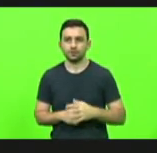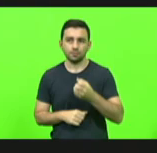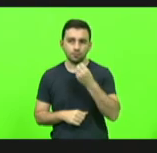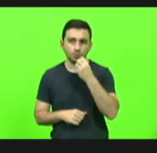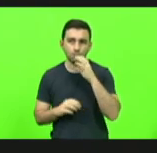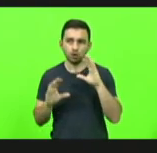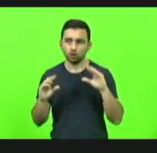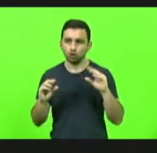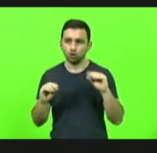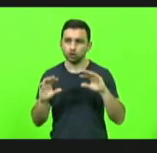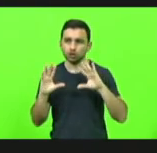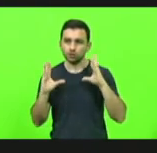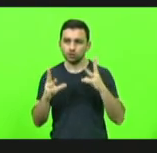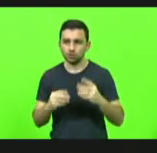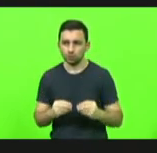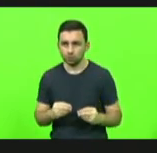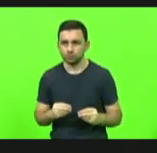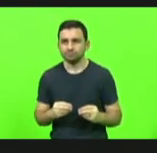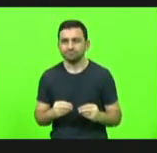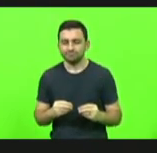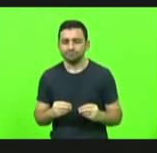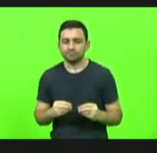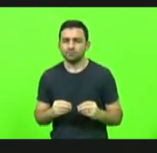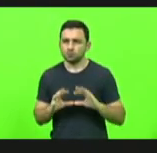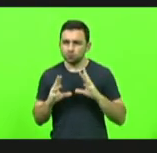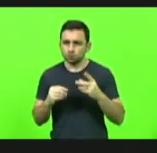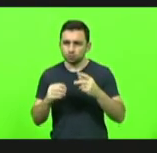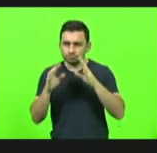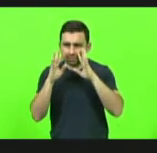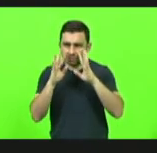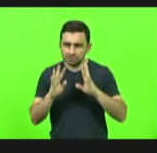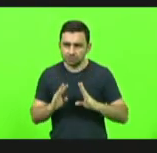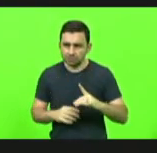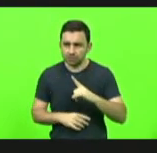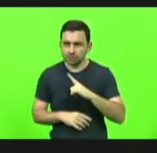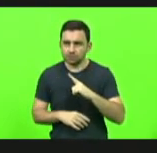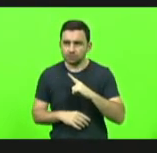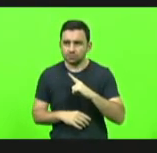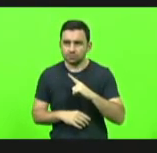Boa noite a todos. Estão todo mundo me escutando bem?